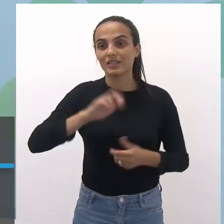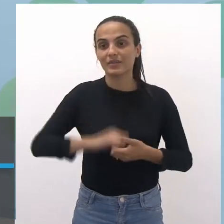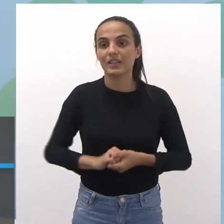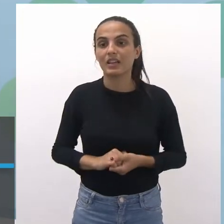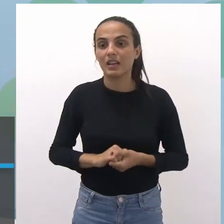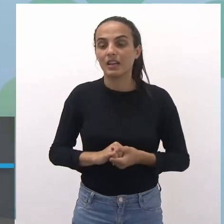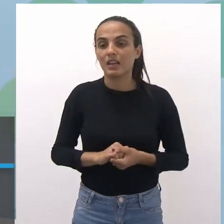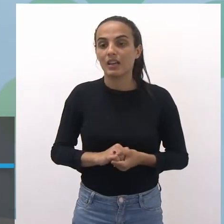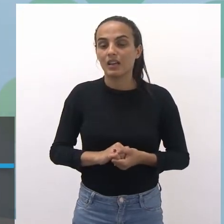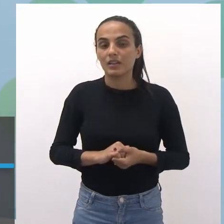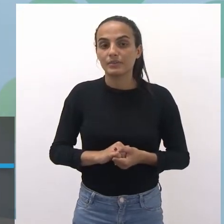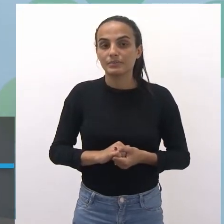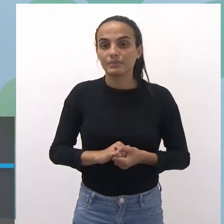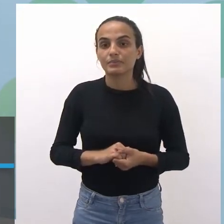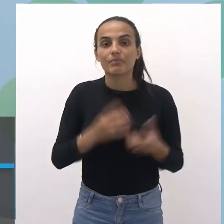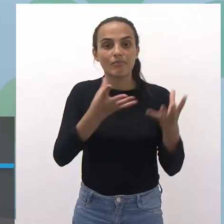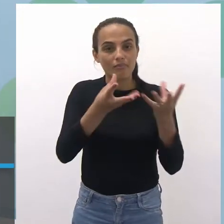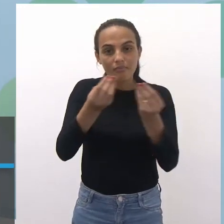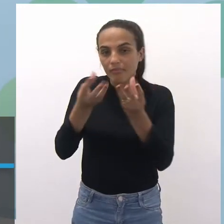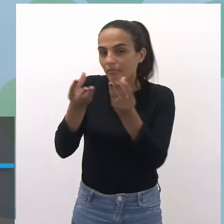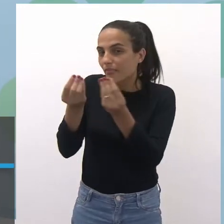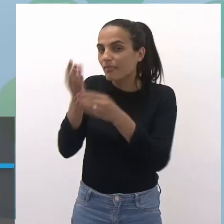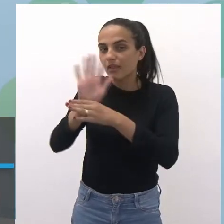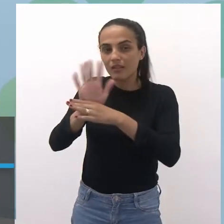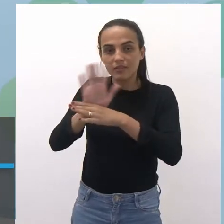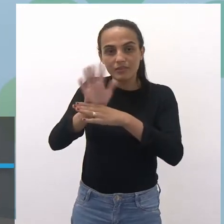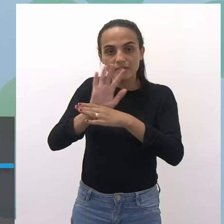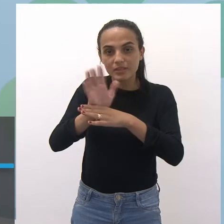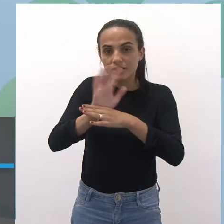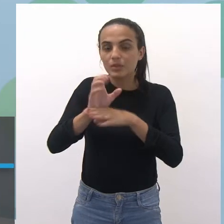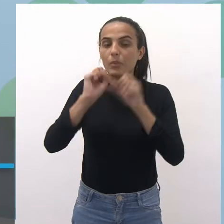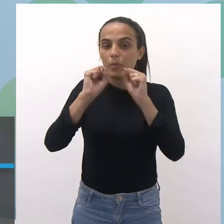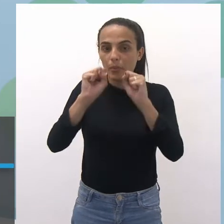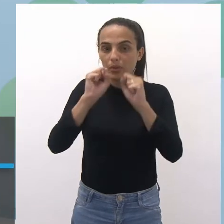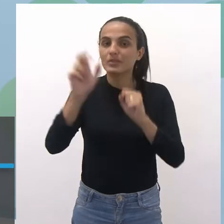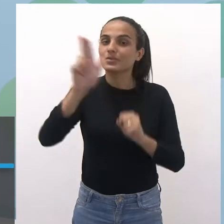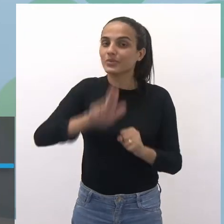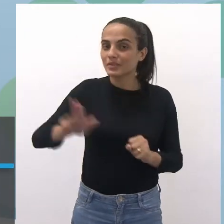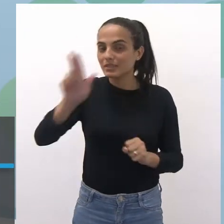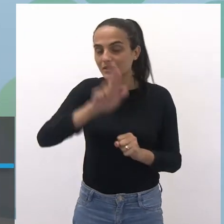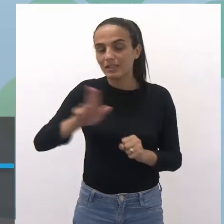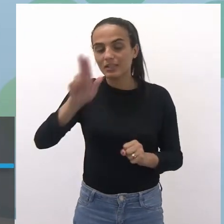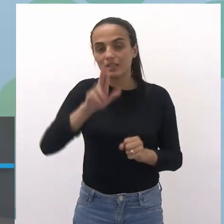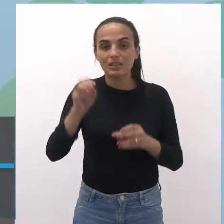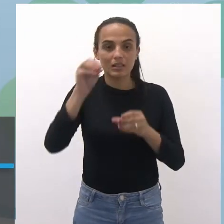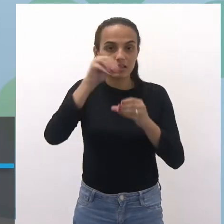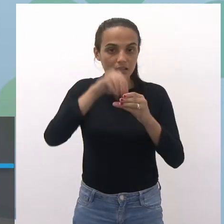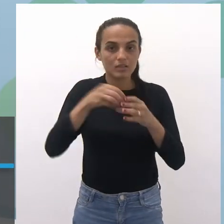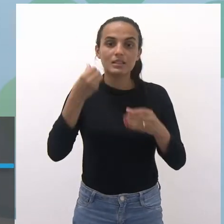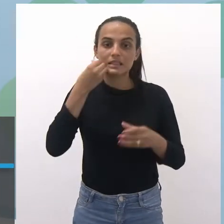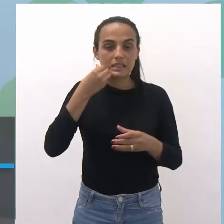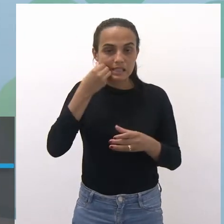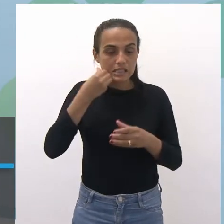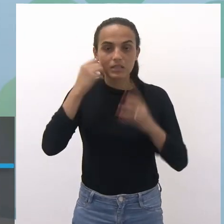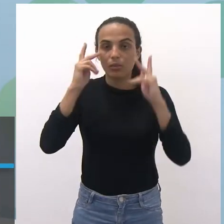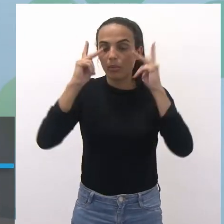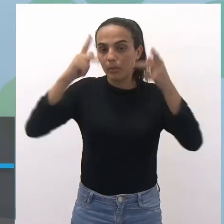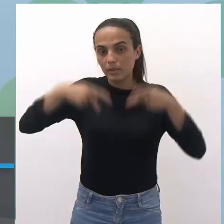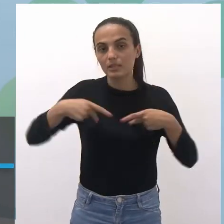interdisciplinar. Muitos vídeos possam ser usados na área de ciências humanas, mas também conseguem ser